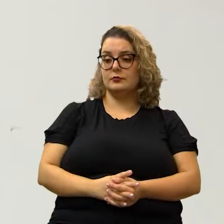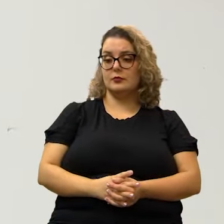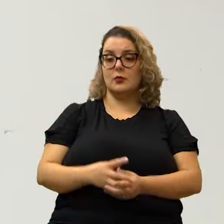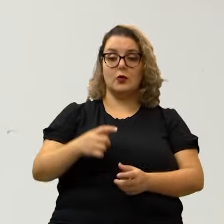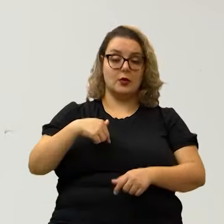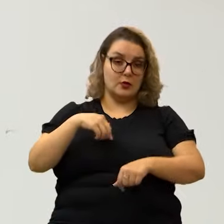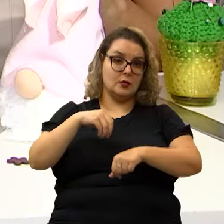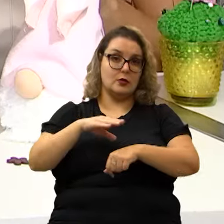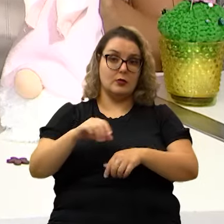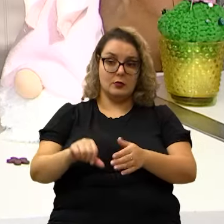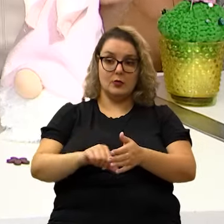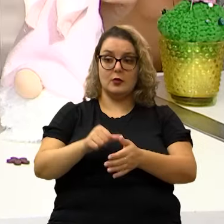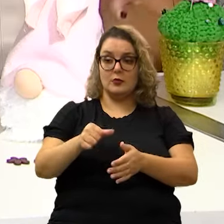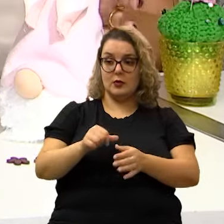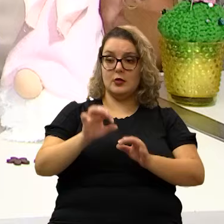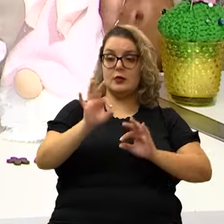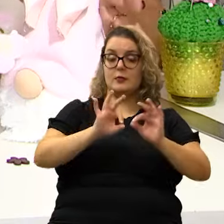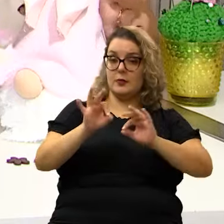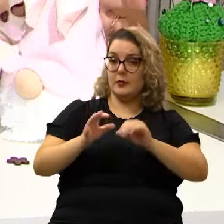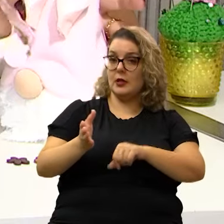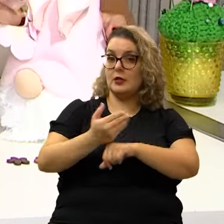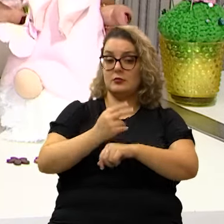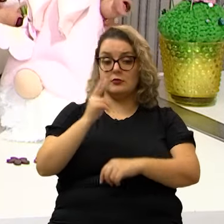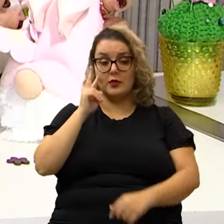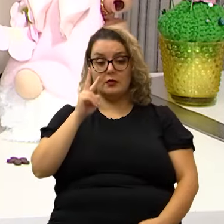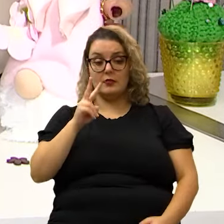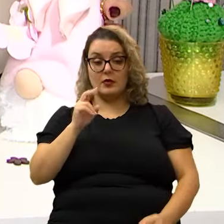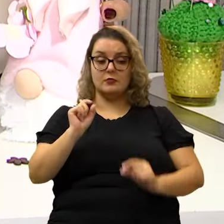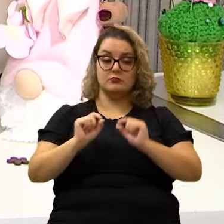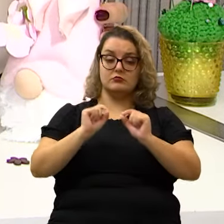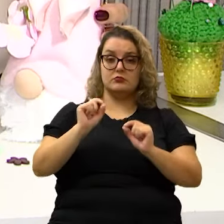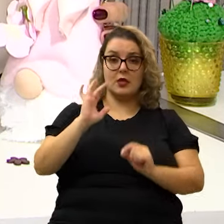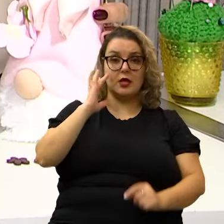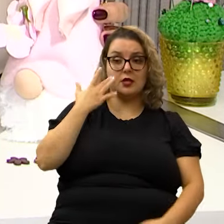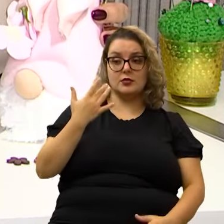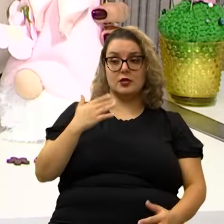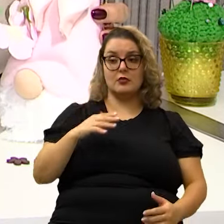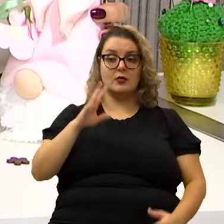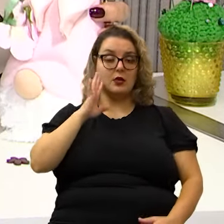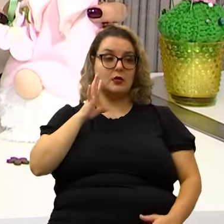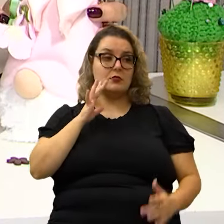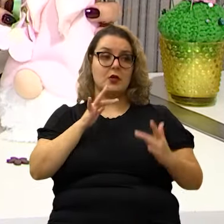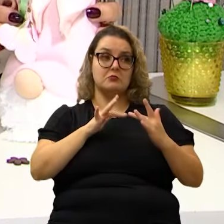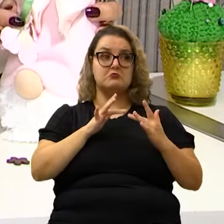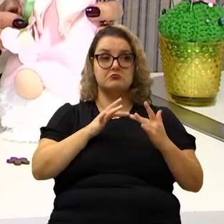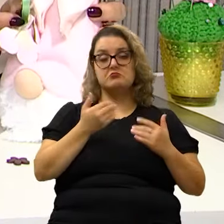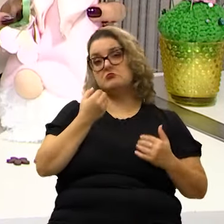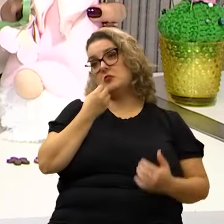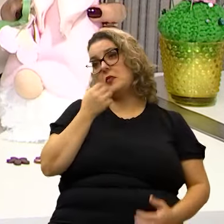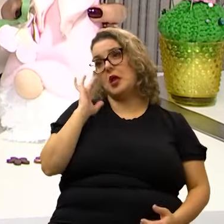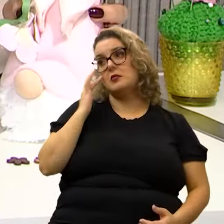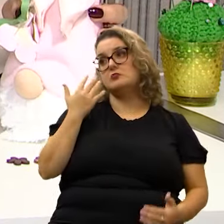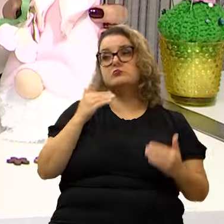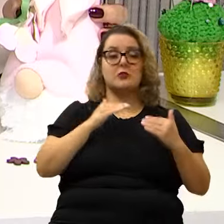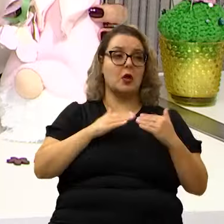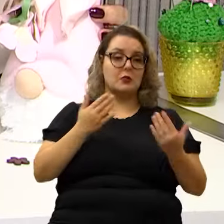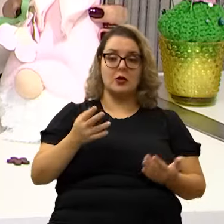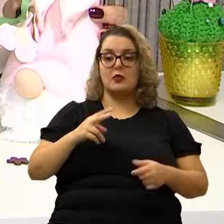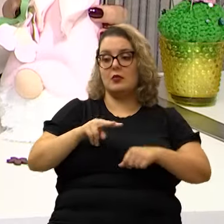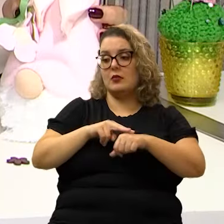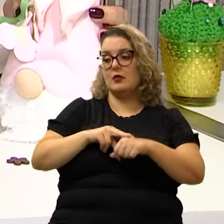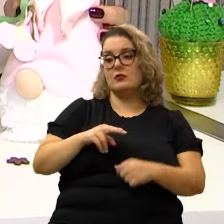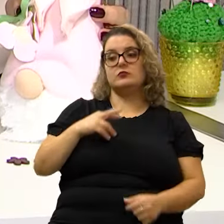indico é você primeiro fazer essas montagens antes, olhar, ver o que eu achei que ficou legal, combinou. Achei que combinou o verde,